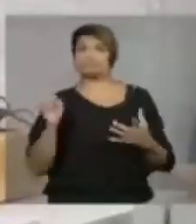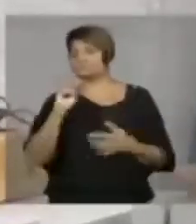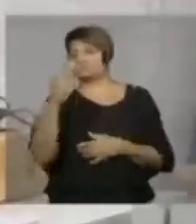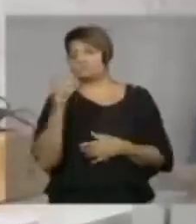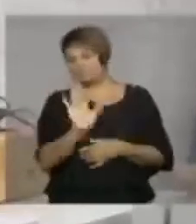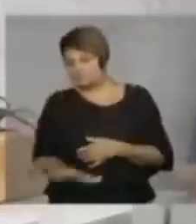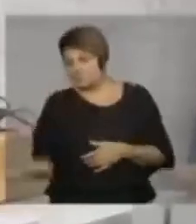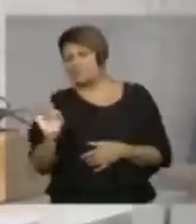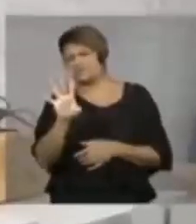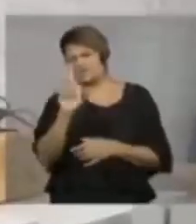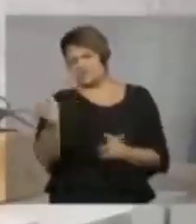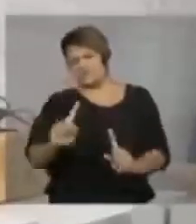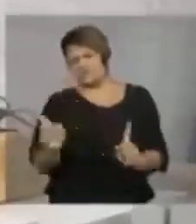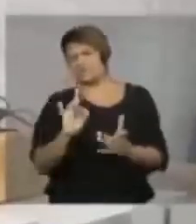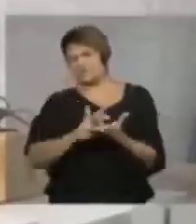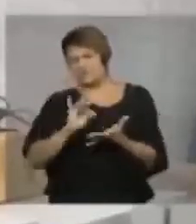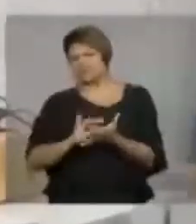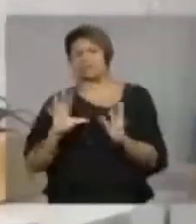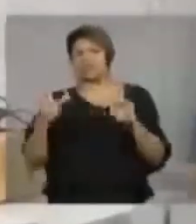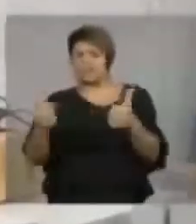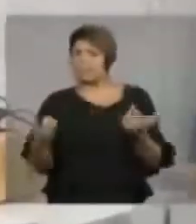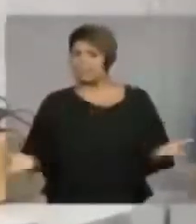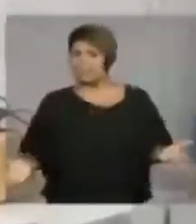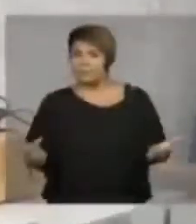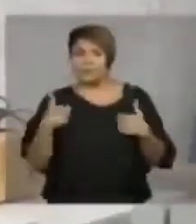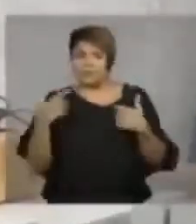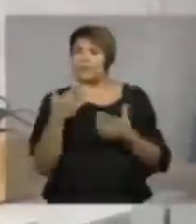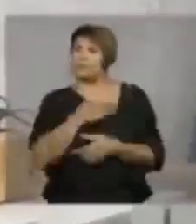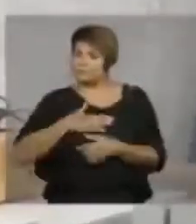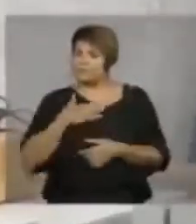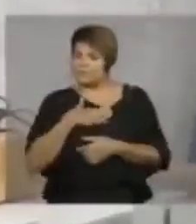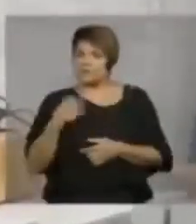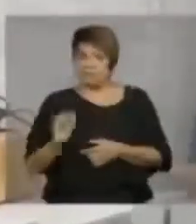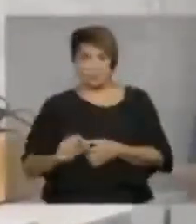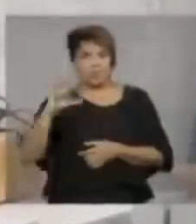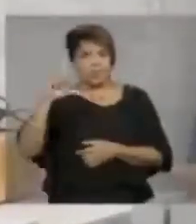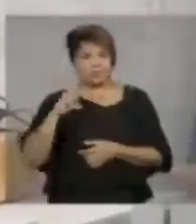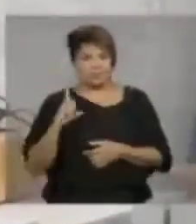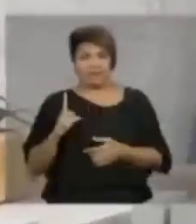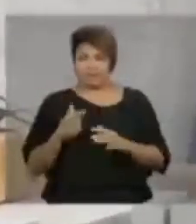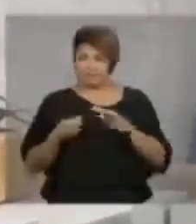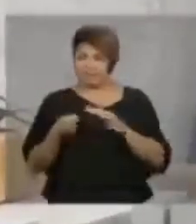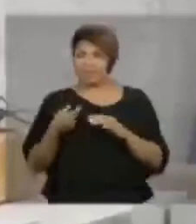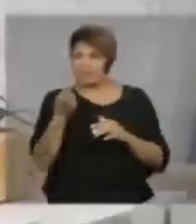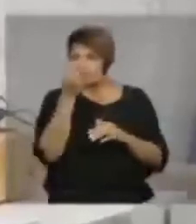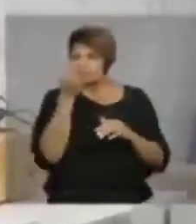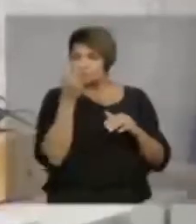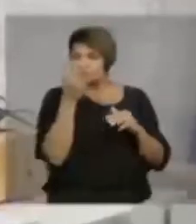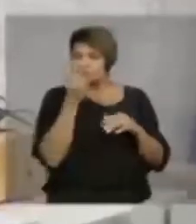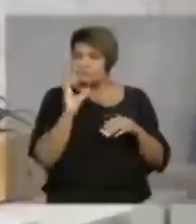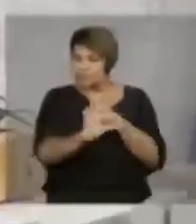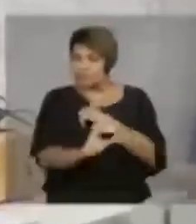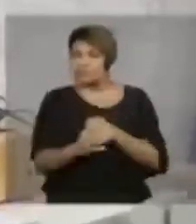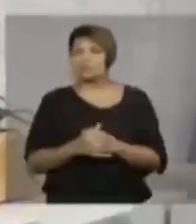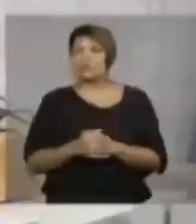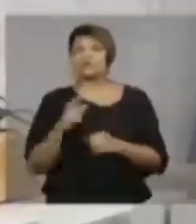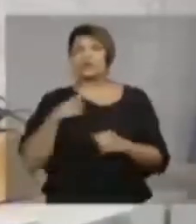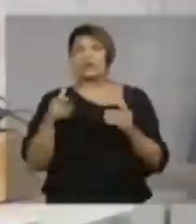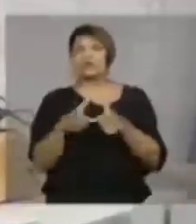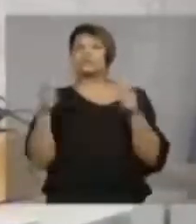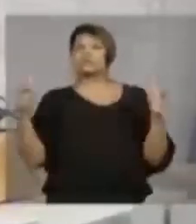só crianças, na verdade. Queria ter aumento de recursos na saúde para a ampliação do número de